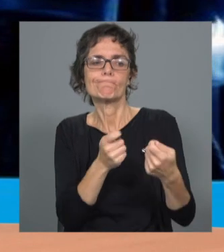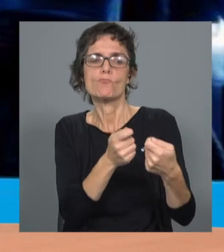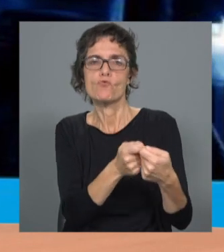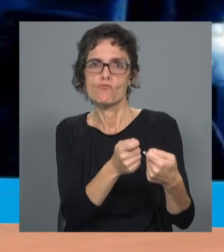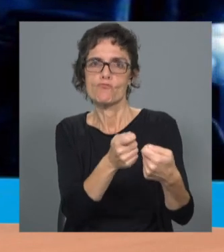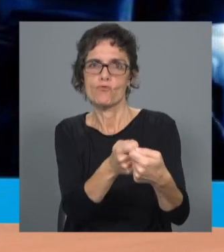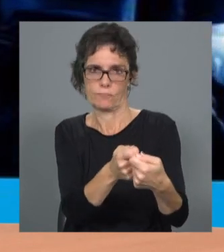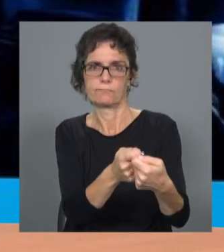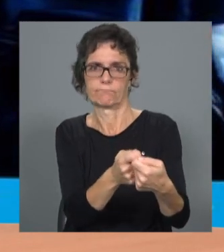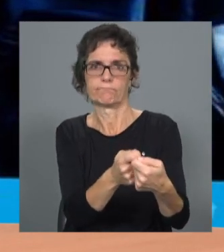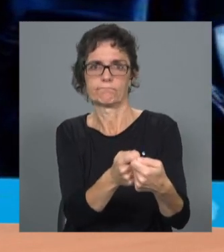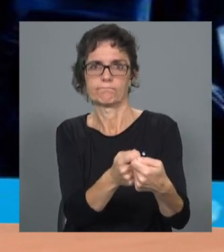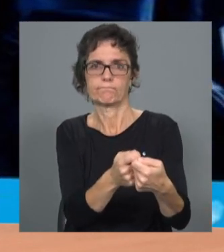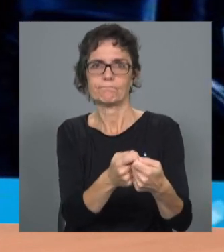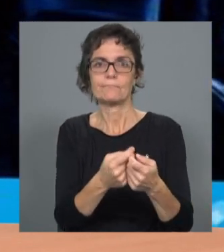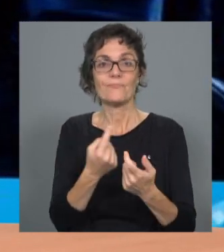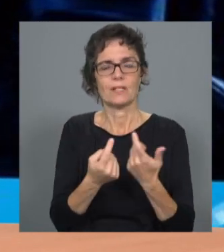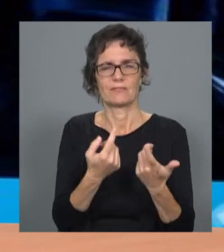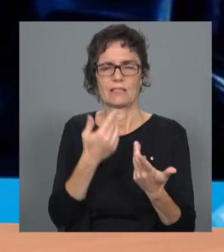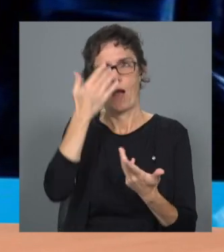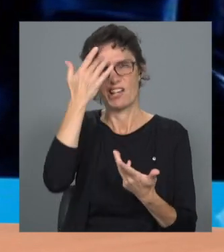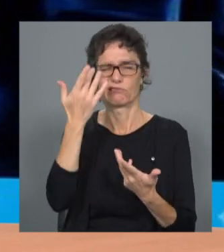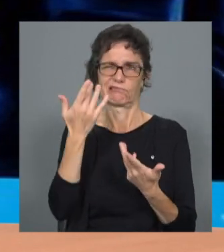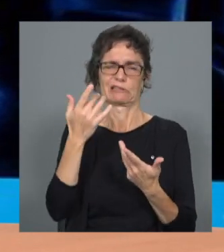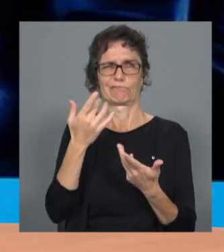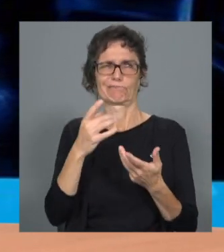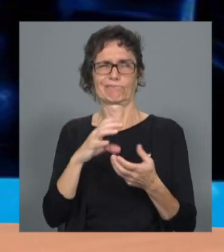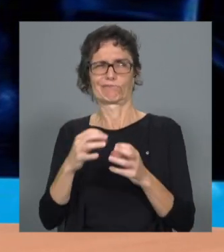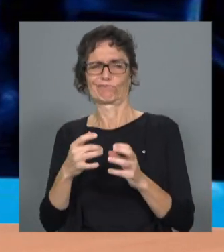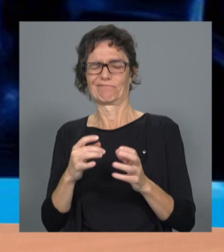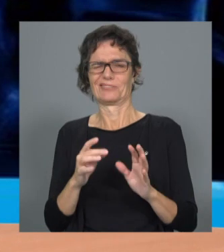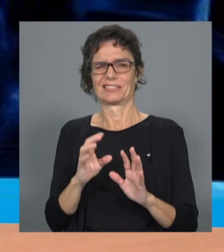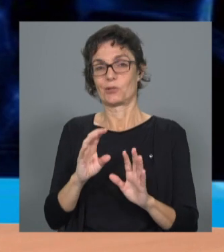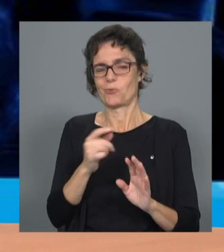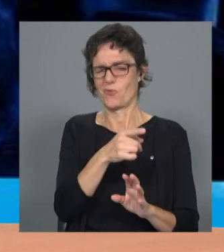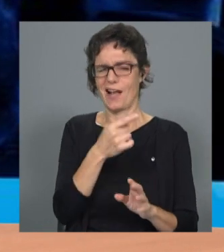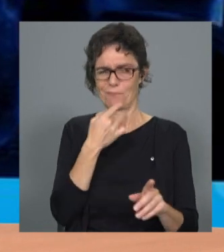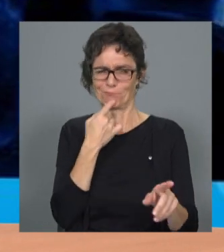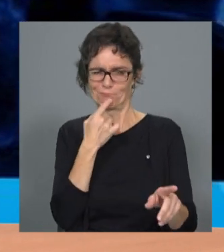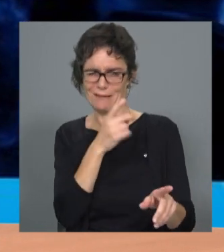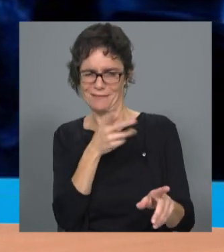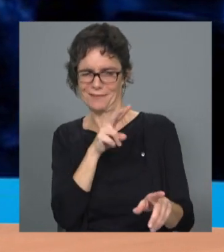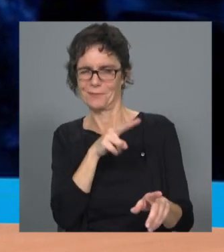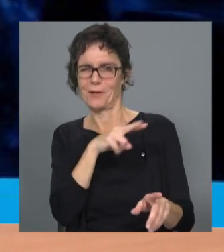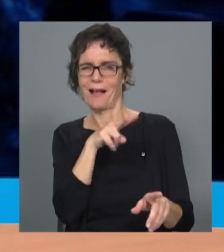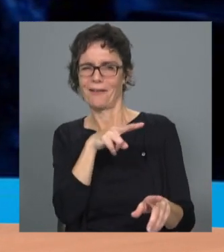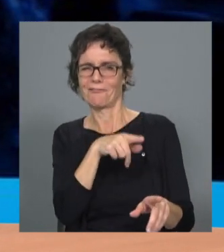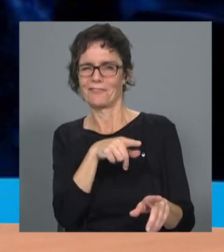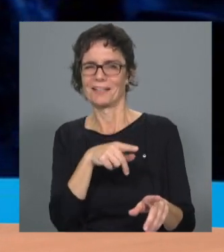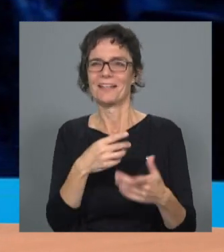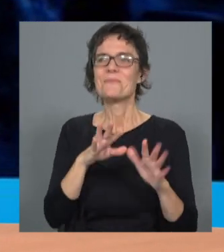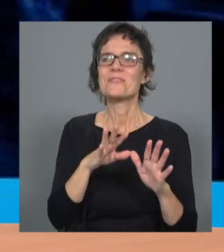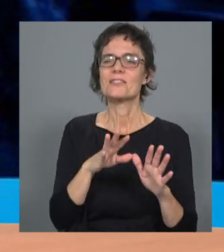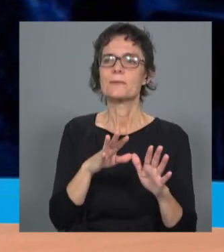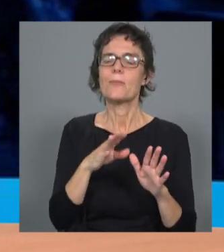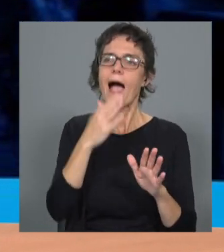é? Embora às vezes eu acho que estou a falar coisas e eles não estão a entender aquilo que eu estou a dizer na plenitude, mas vai-lhe dando algum